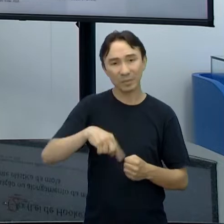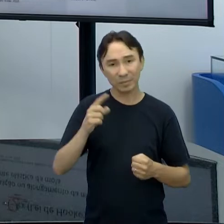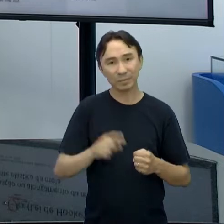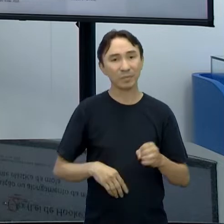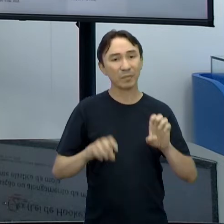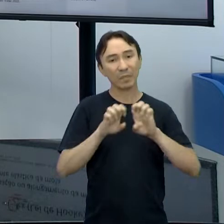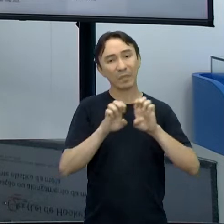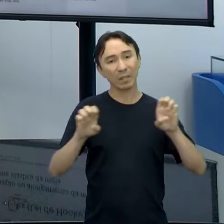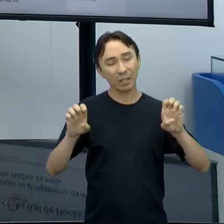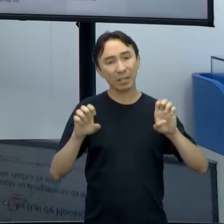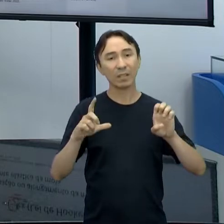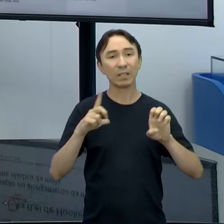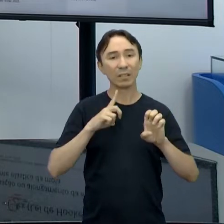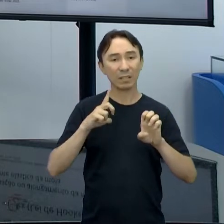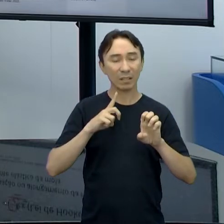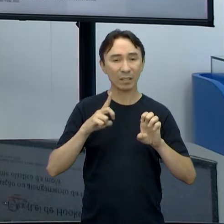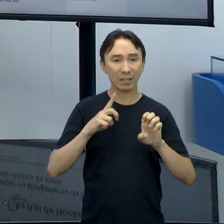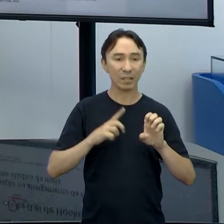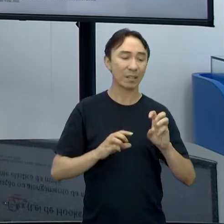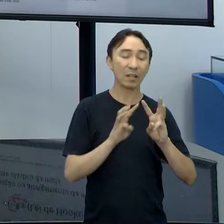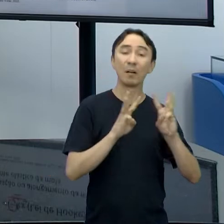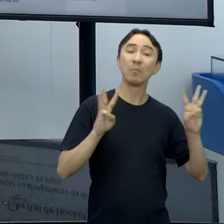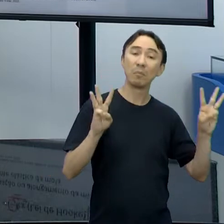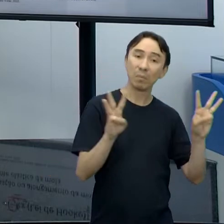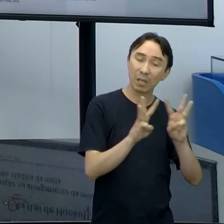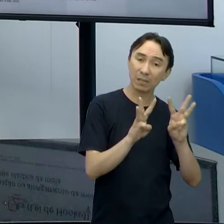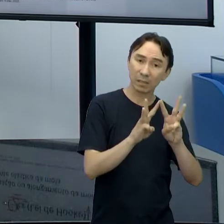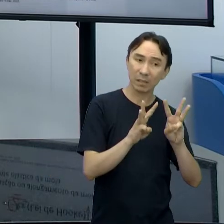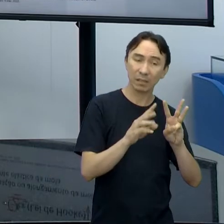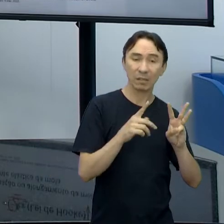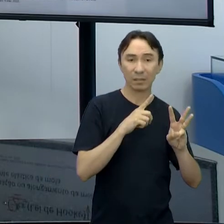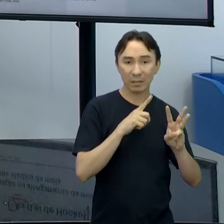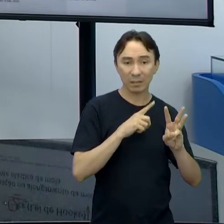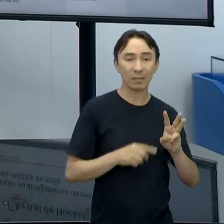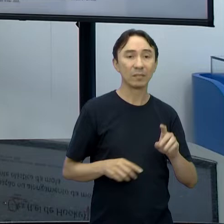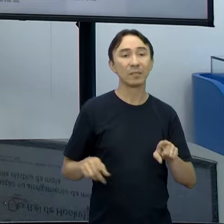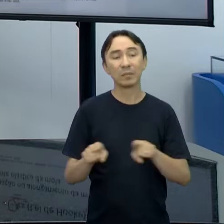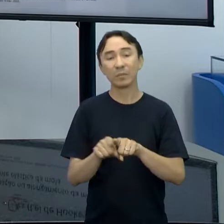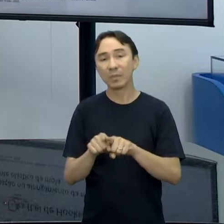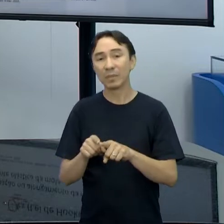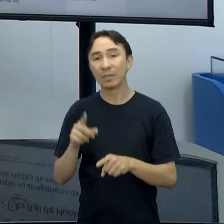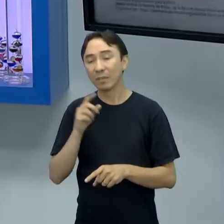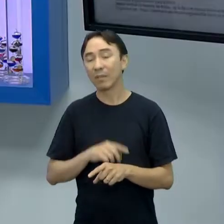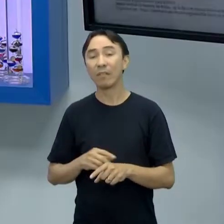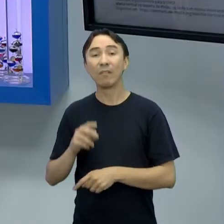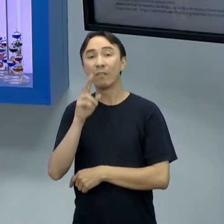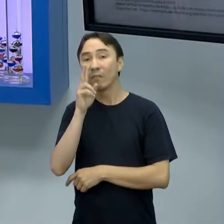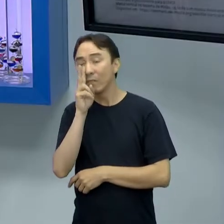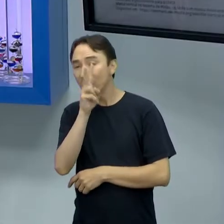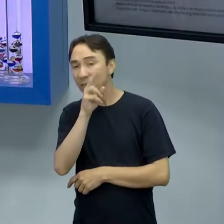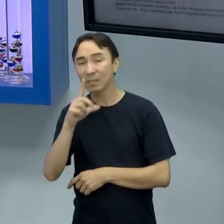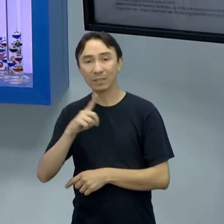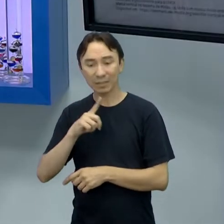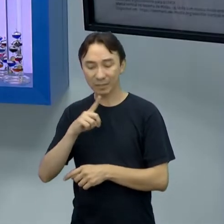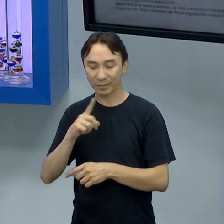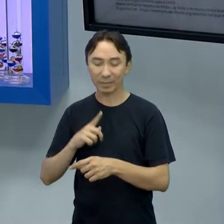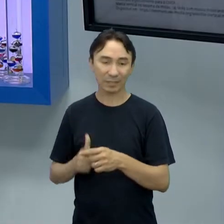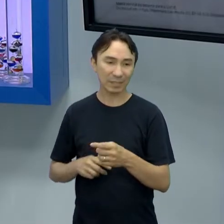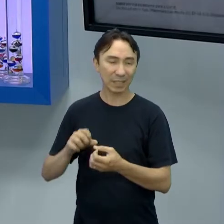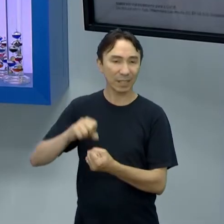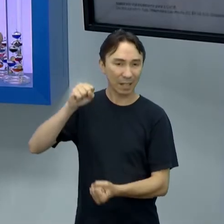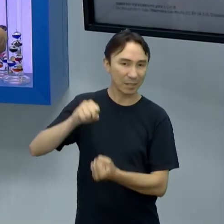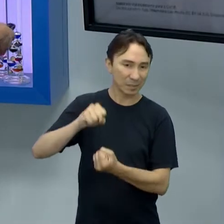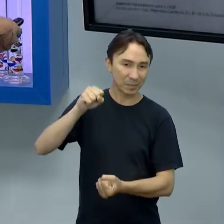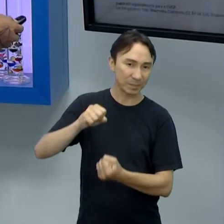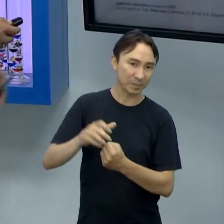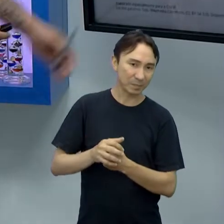iguala a massa, a força peso com a força elástica aqui desse sisteminha, certo? E tá para vocês